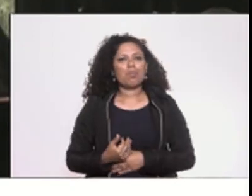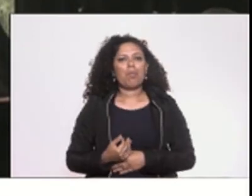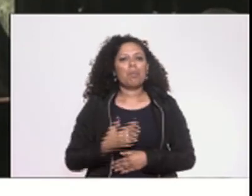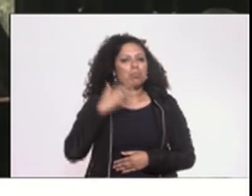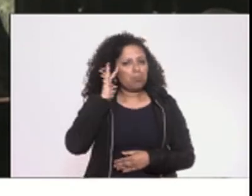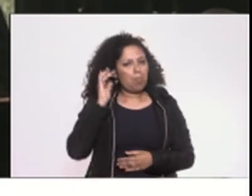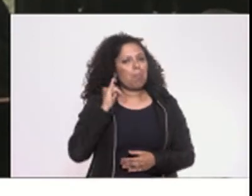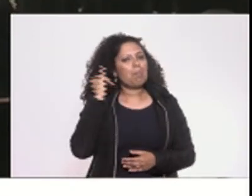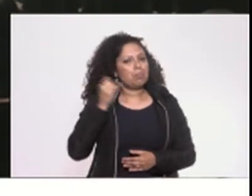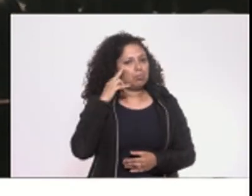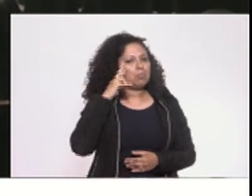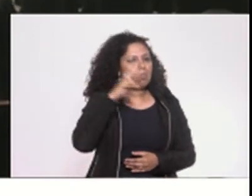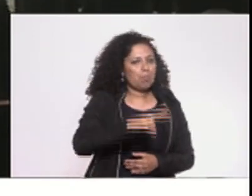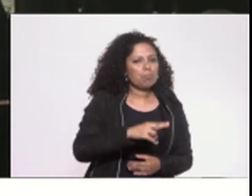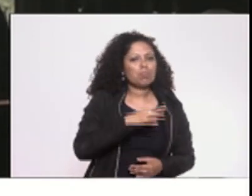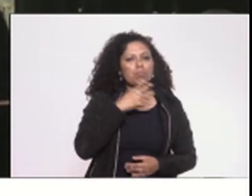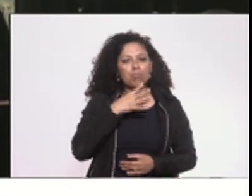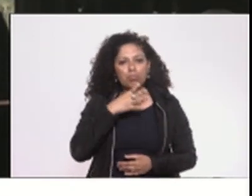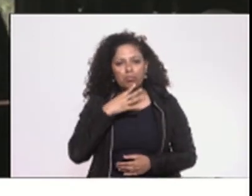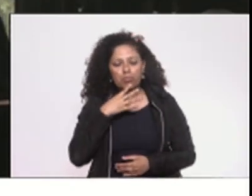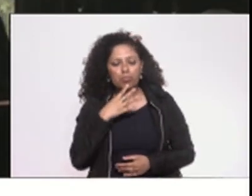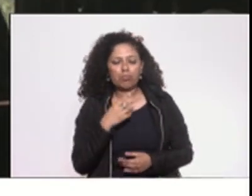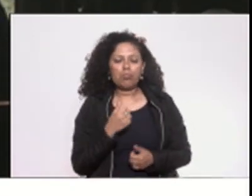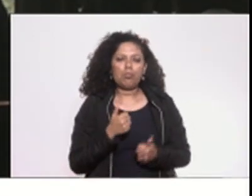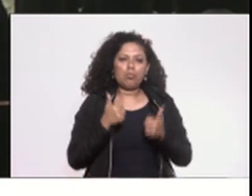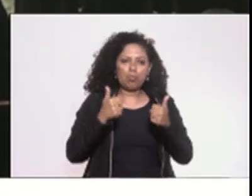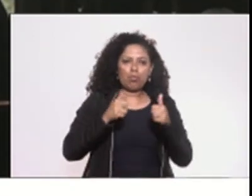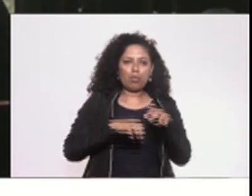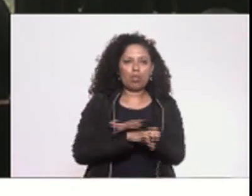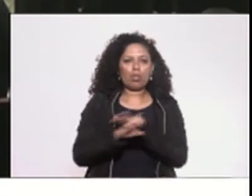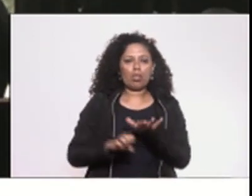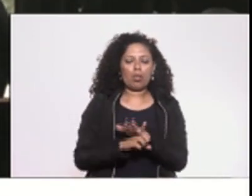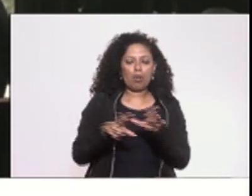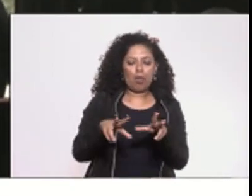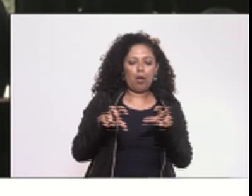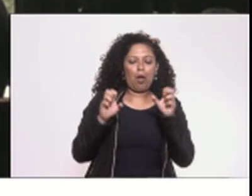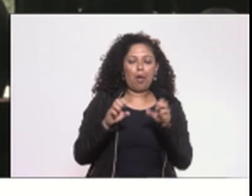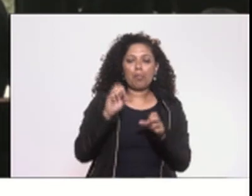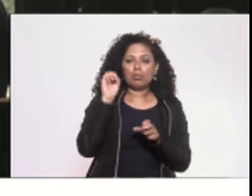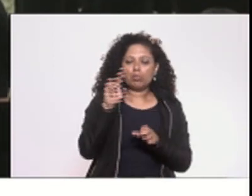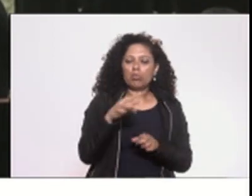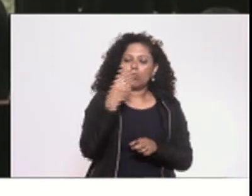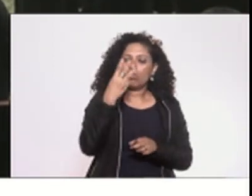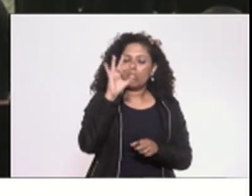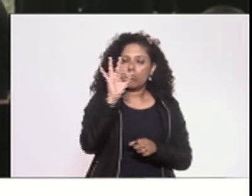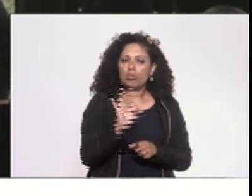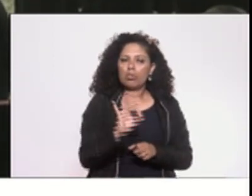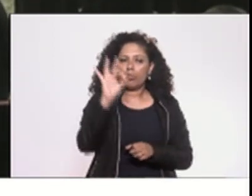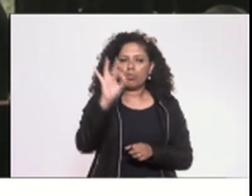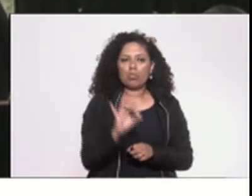de ir a campo, entender um pouquinho o negócio, eu percebi que só 3%